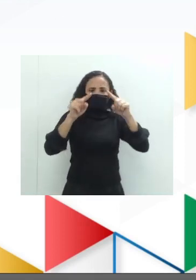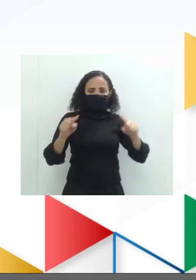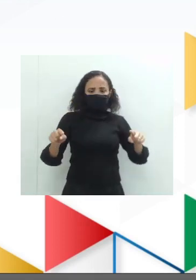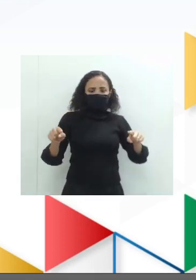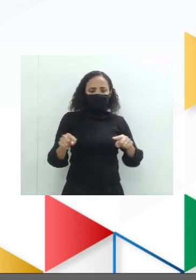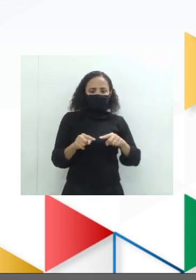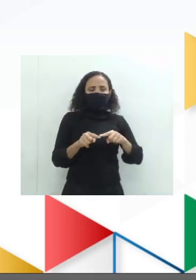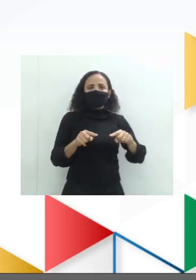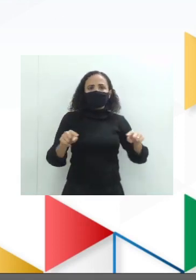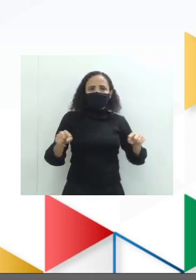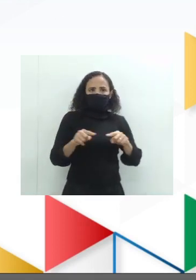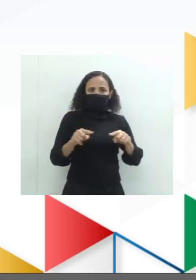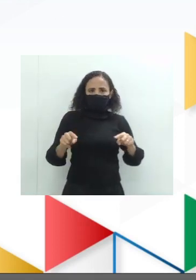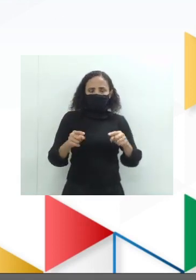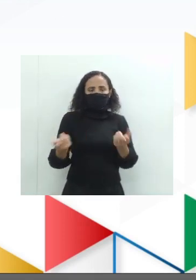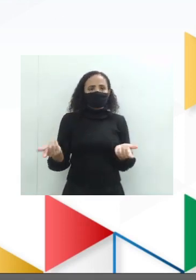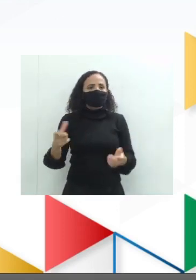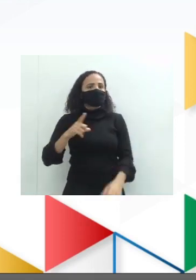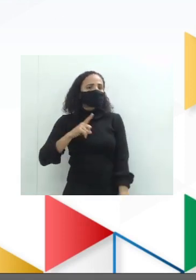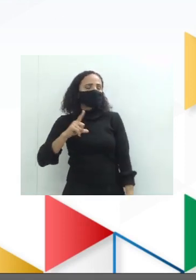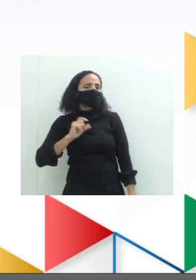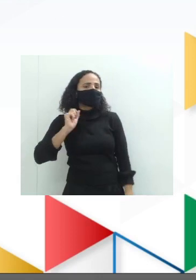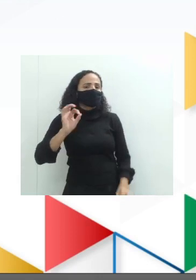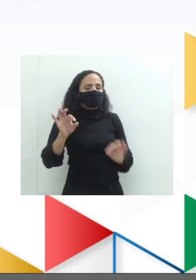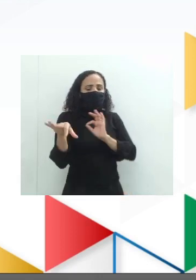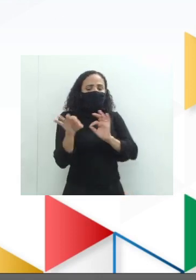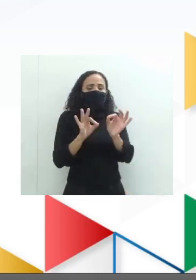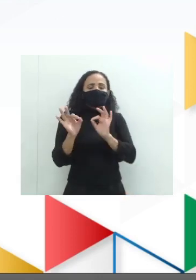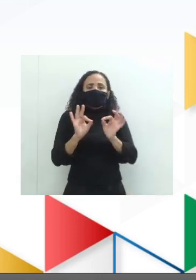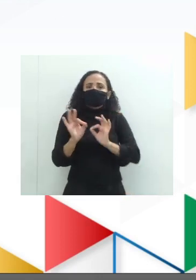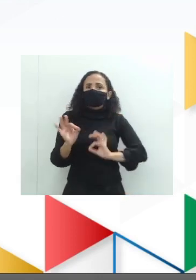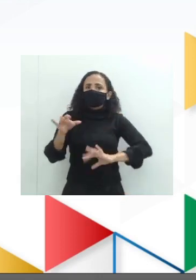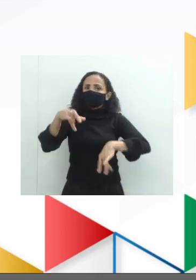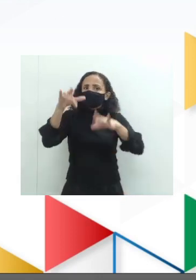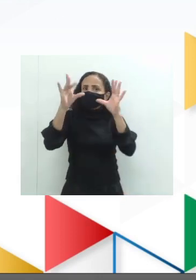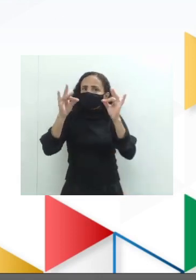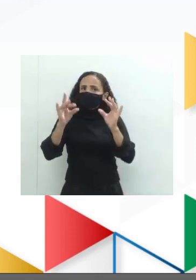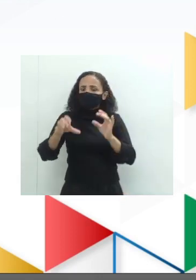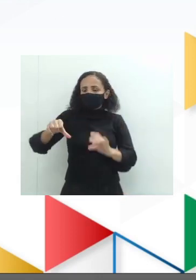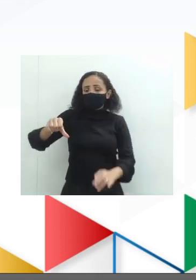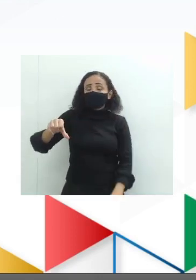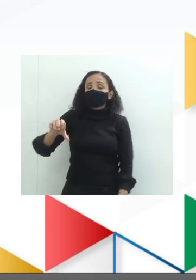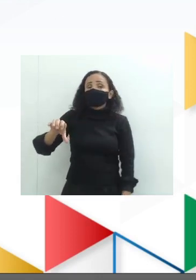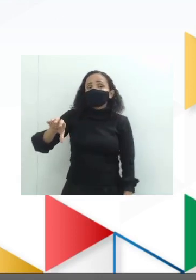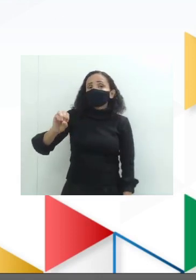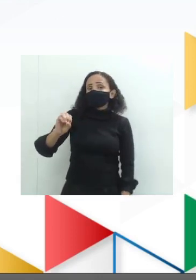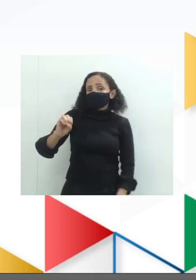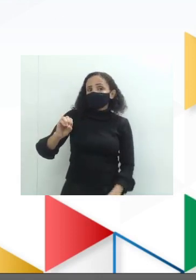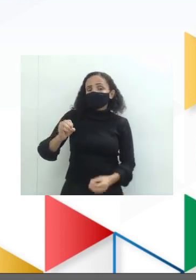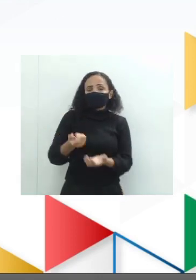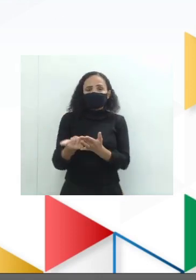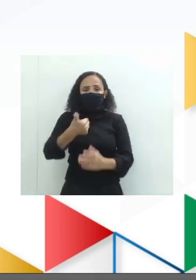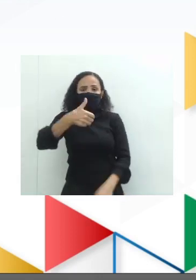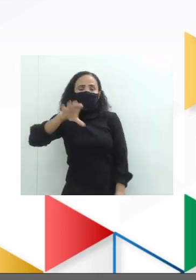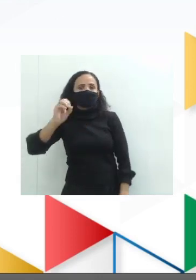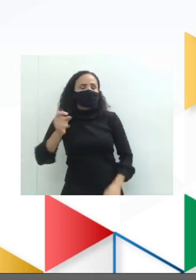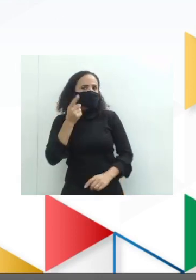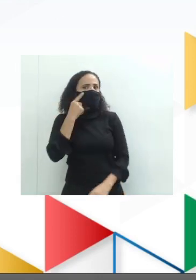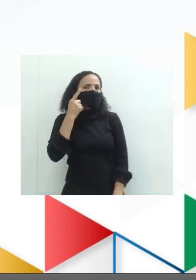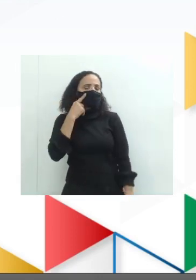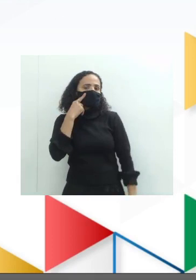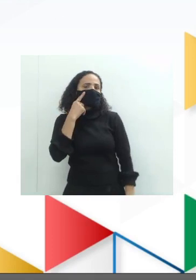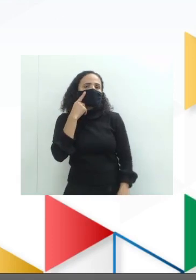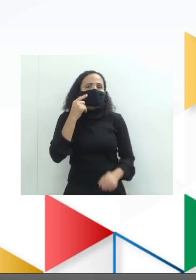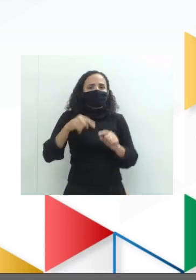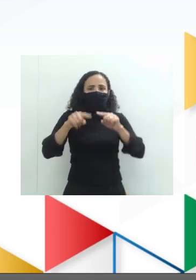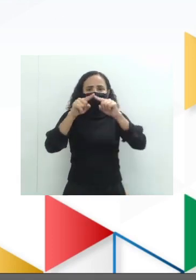ângulo obtuso nele. Ele tem um ângulo maior de 90, 91 graus, 92, 100, ok? E fica ligado nesse tipo